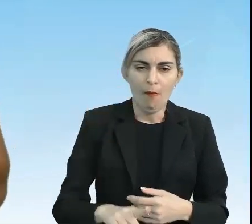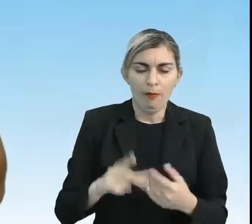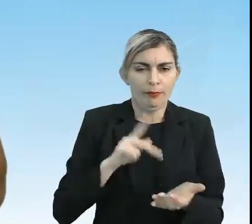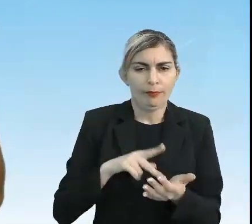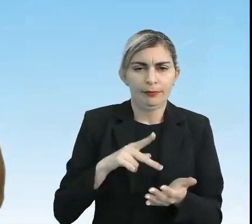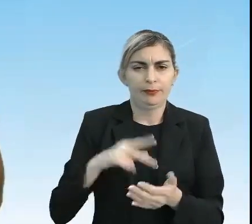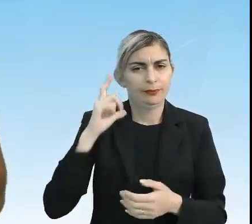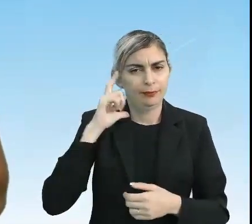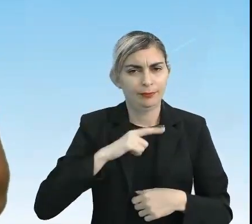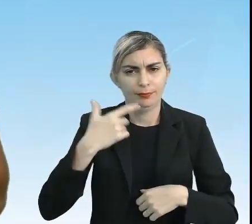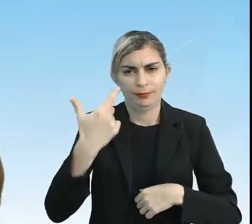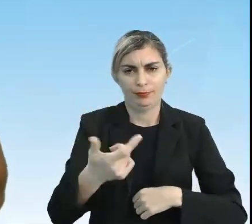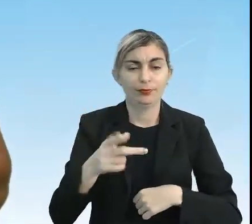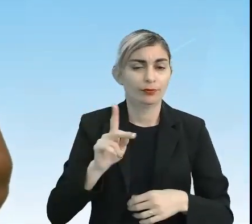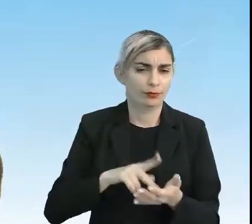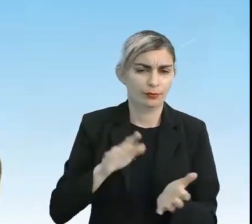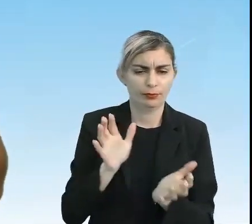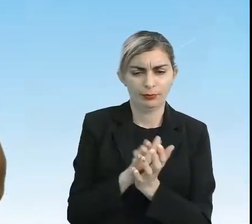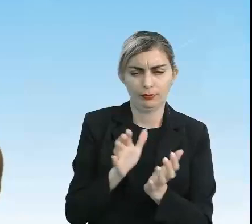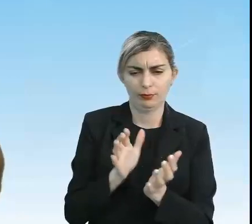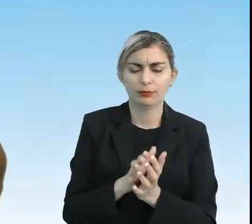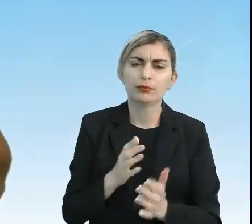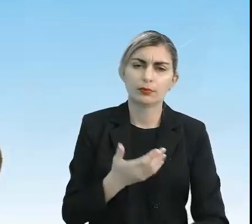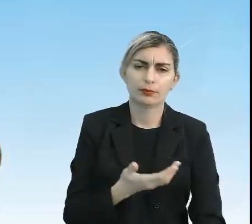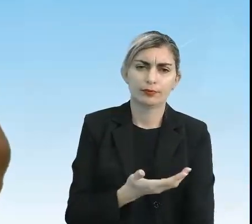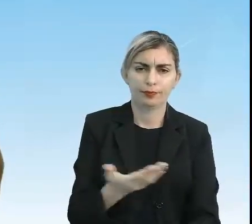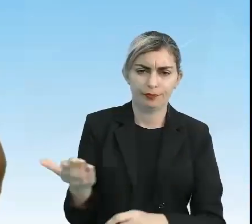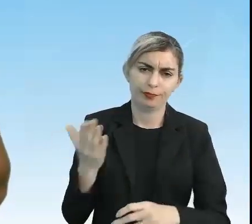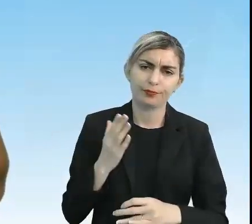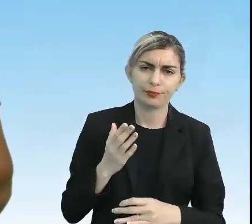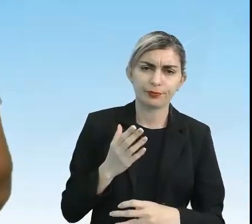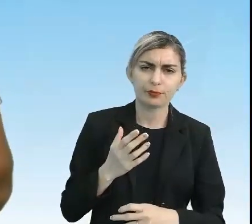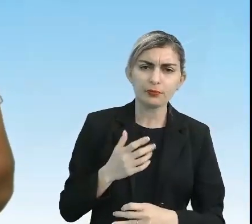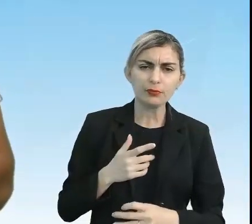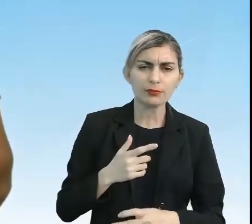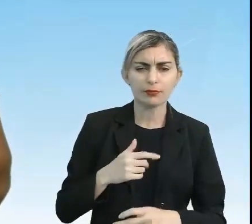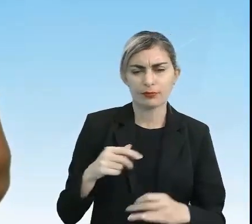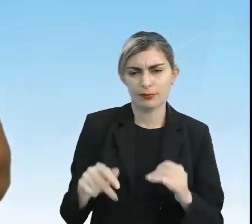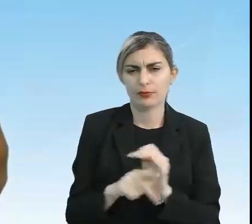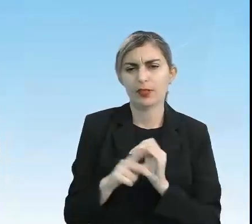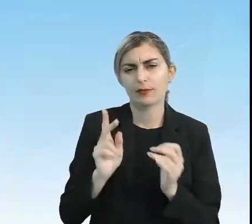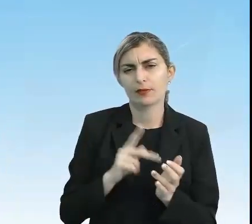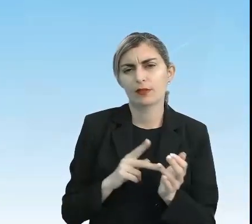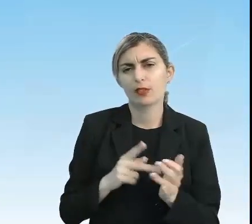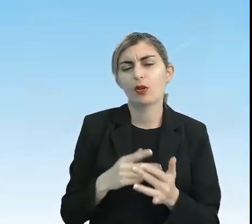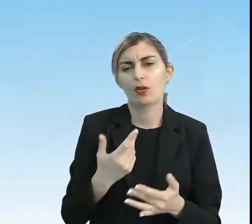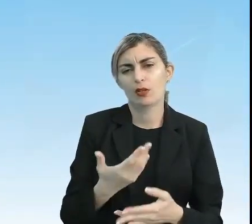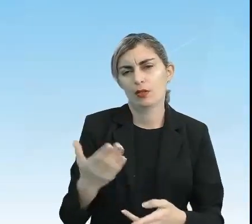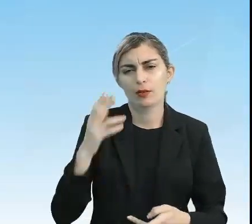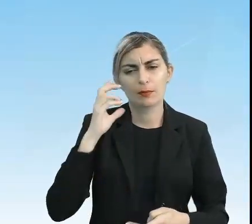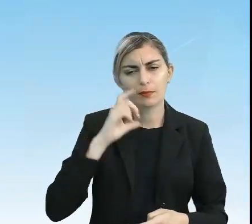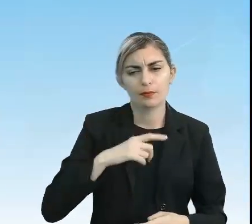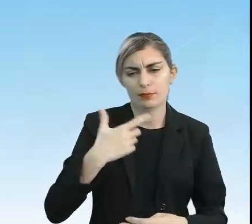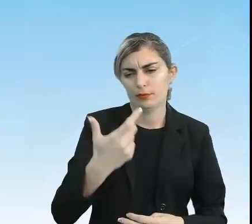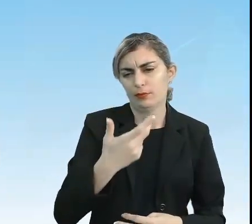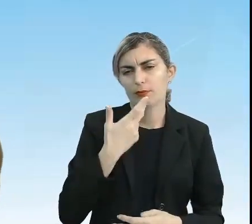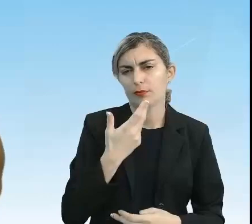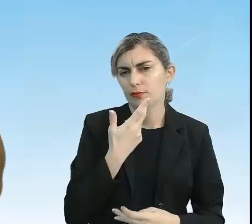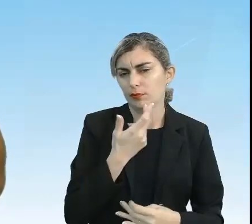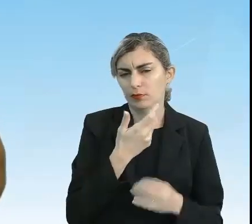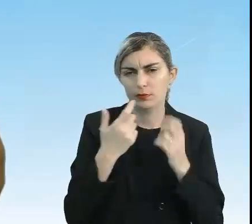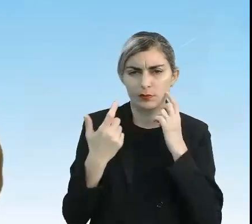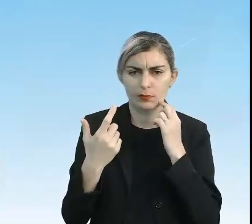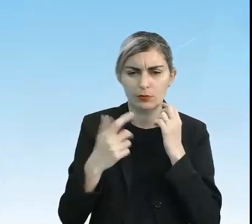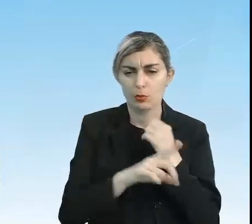Paulo Freire é pernambucano. É pernambucano de alma, realmente. Então, o Paulo Freire, ele fala exatamente isso, porque